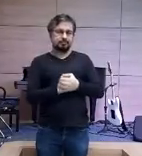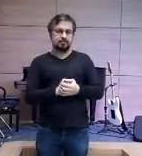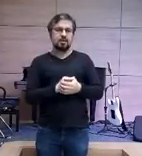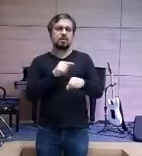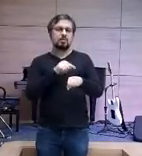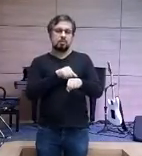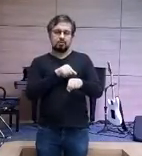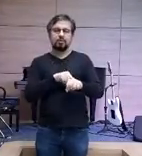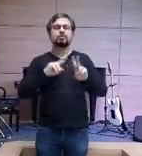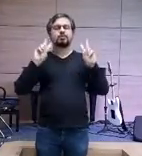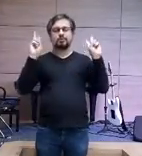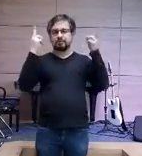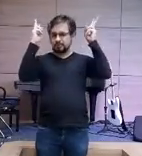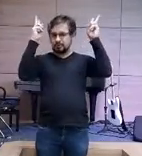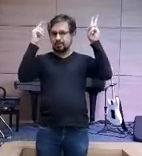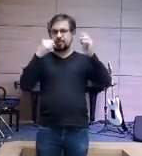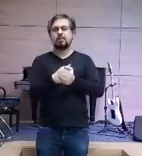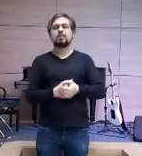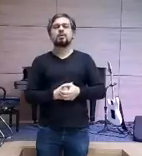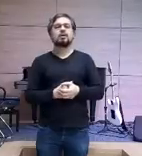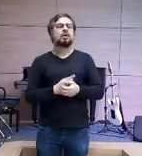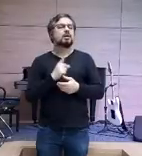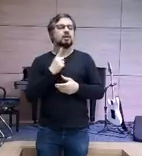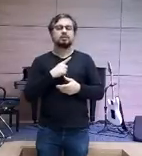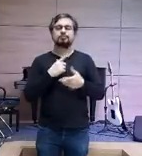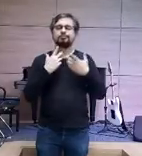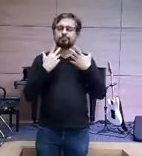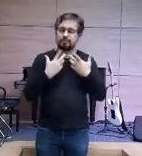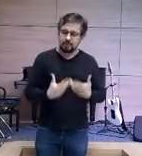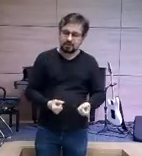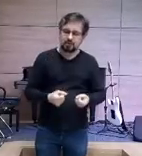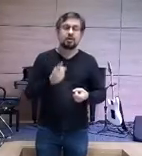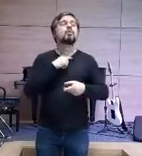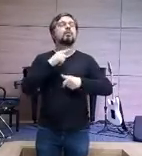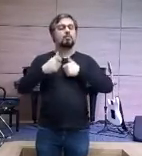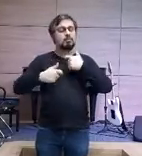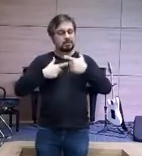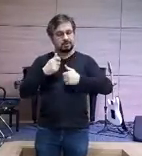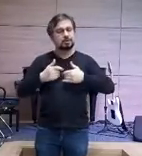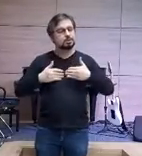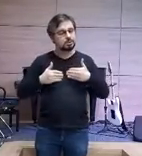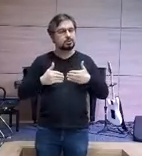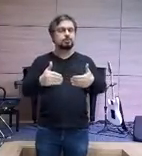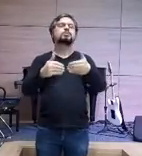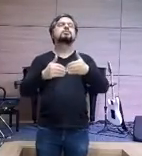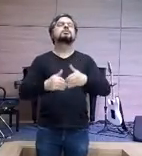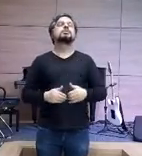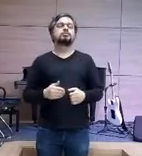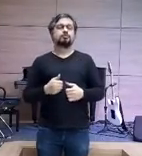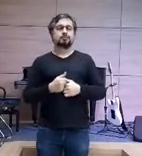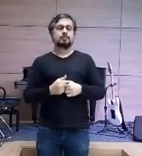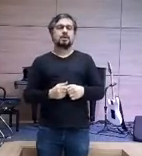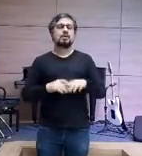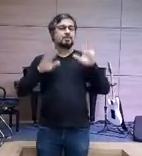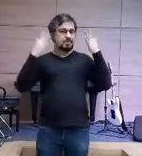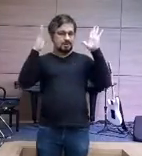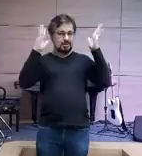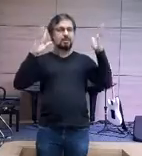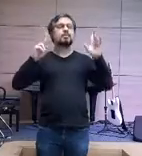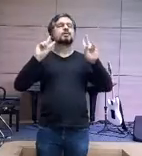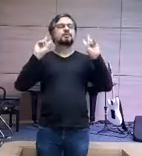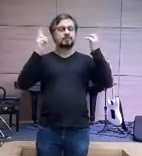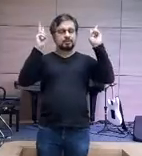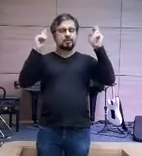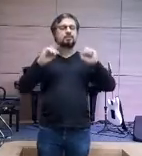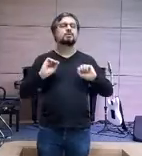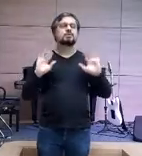E no momento de Vitória que você tem na sua vida não relaxa não A Batalha Continua a luta continua Celebra a